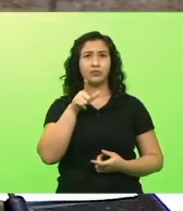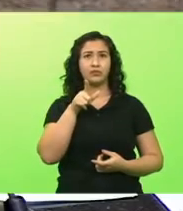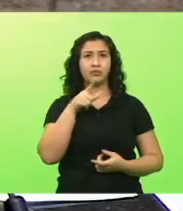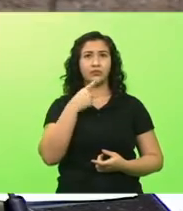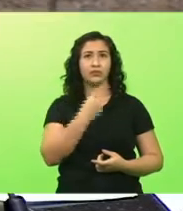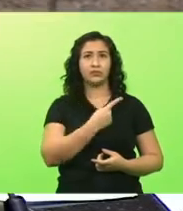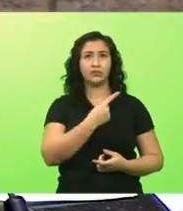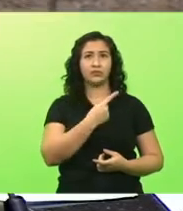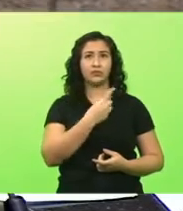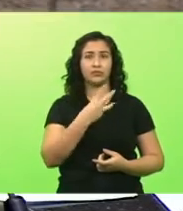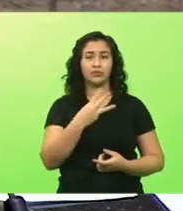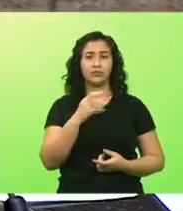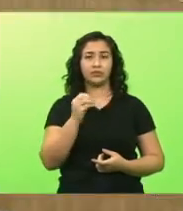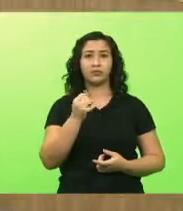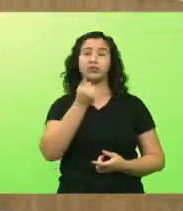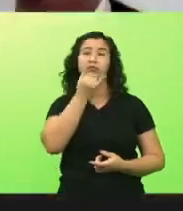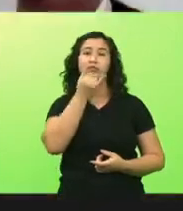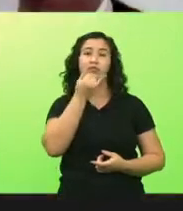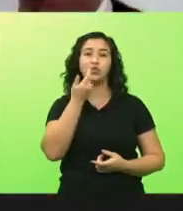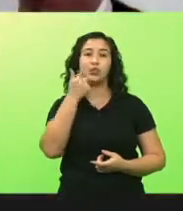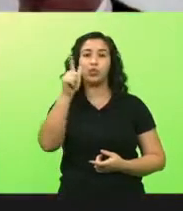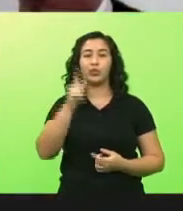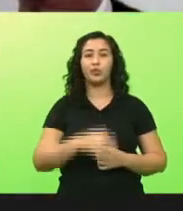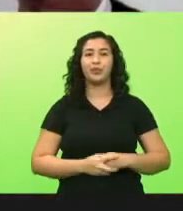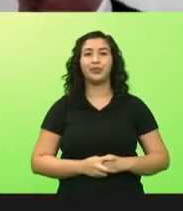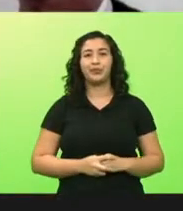130... Tá, não, não é esse aí. Pode passar, é o próximo.